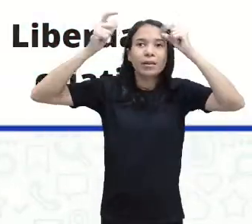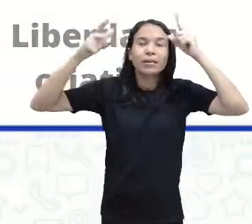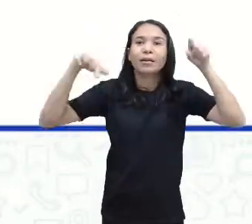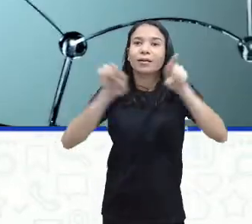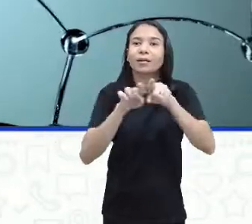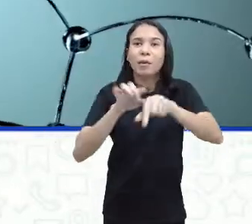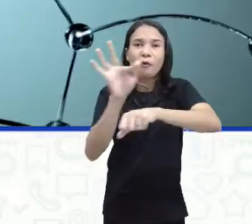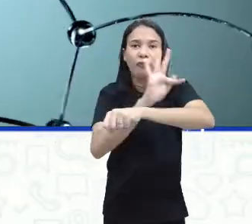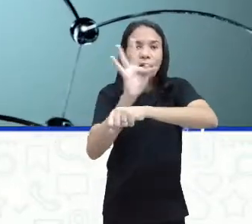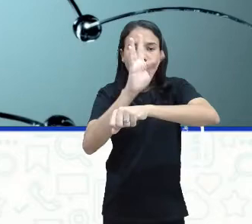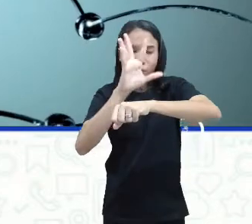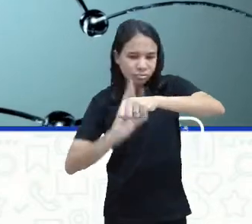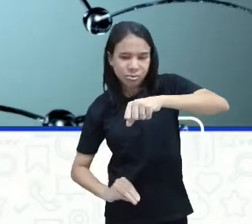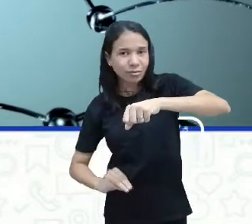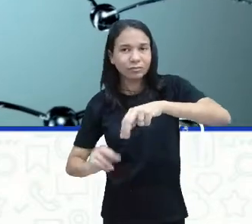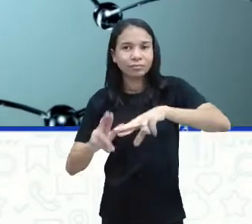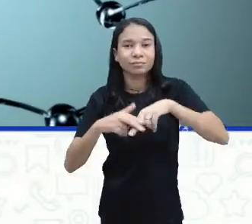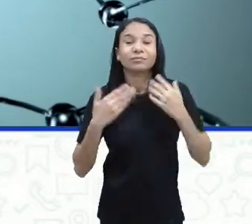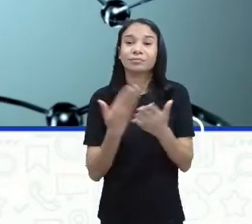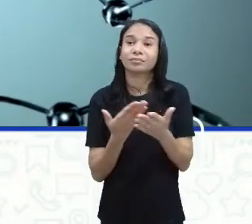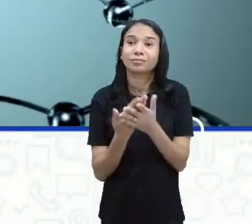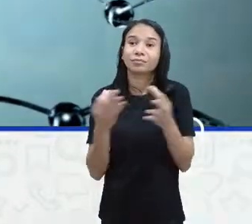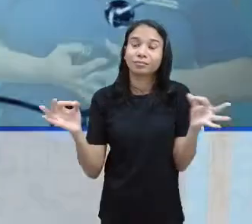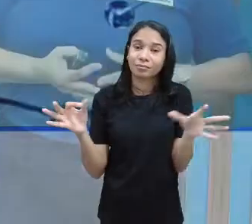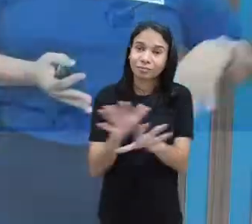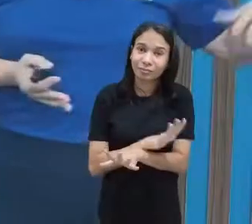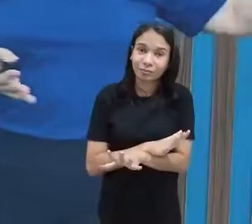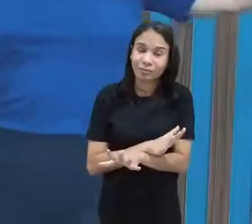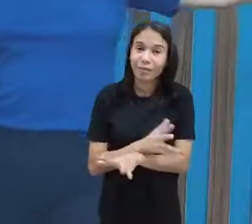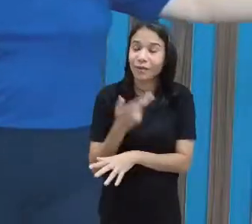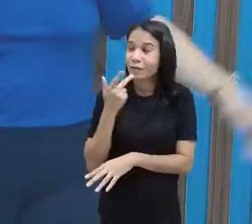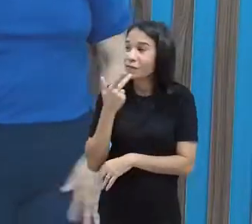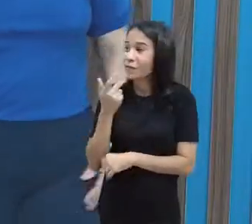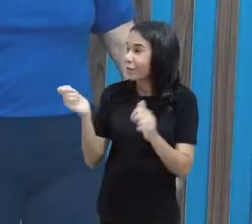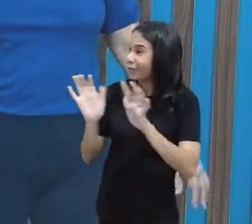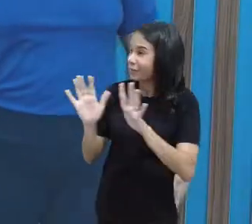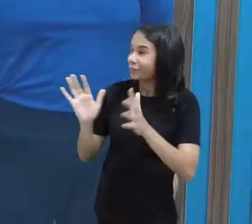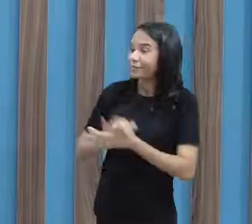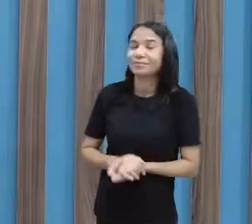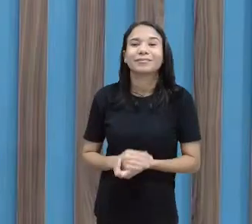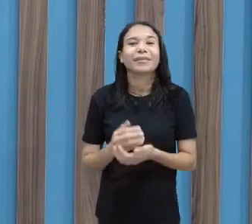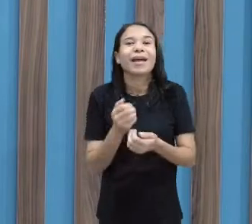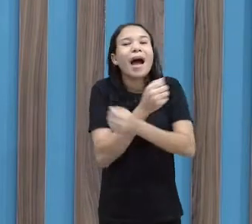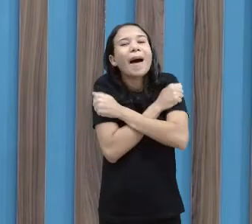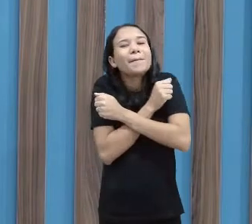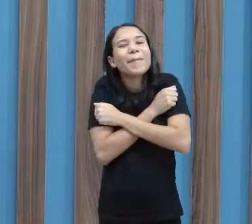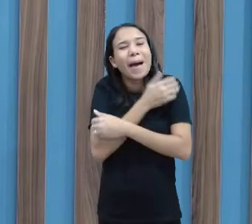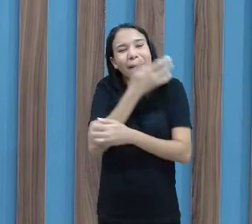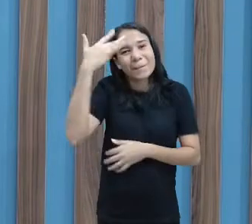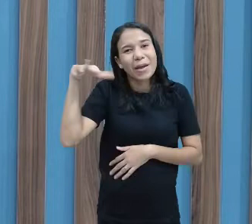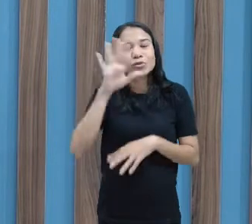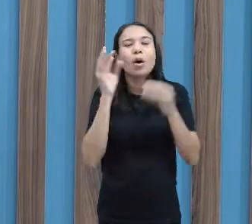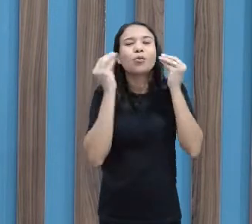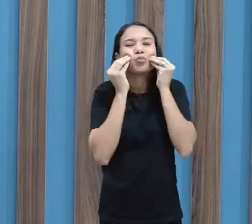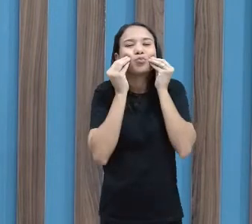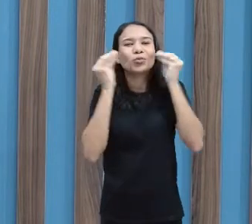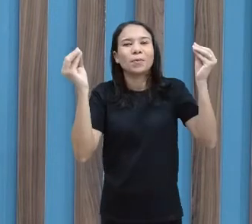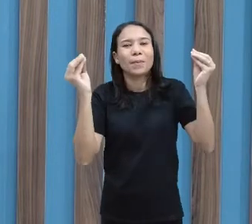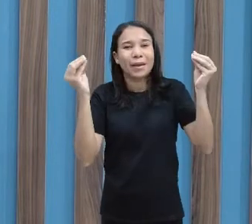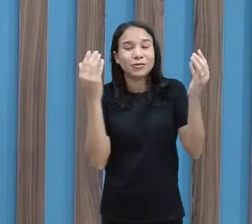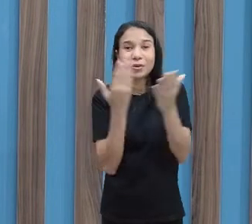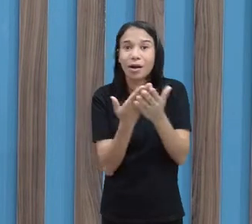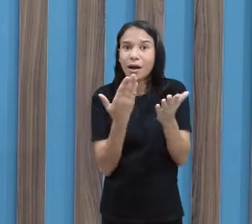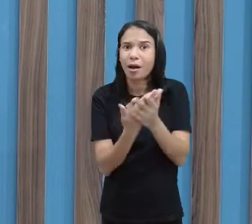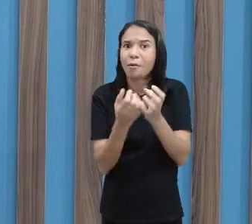ruptura formal. Bom, gente, a aula chegou ao fim. Adriana, vamos nos despedir? Um abração, beijão para vocês. A